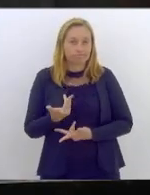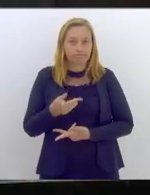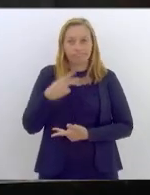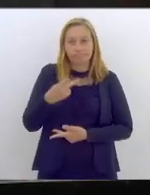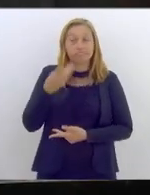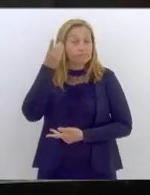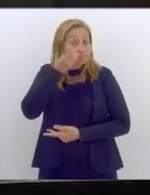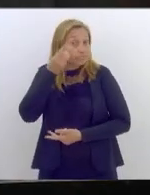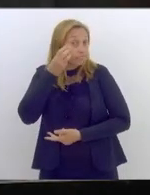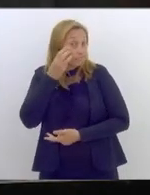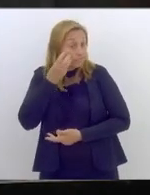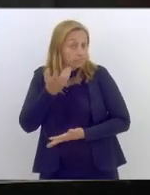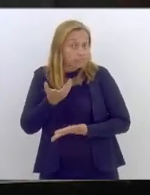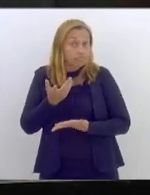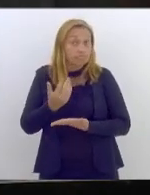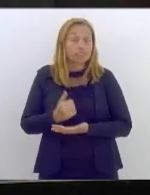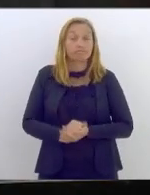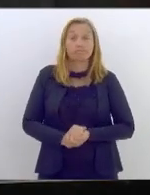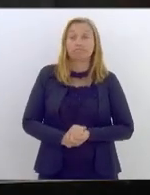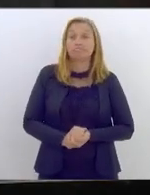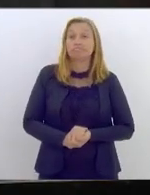a sorrelfa,